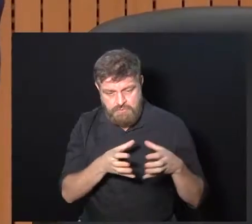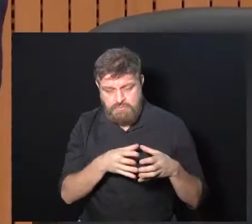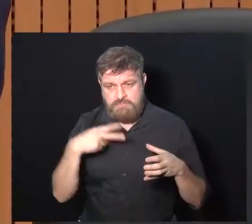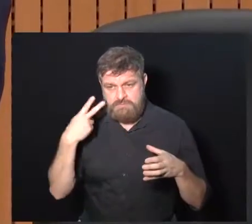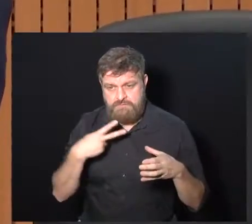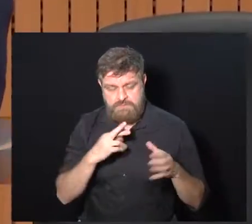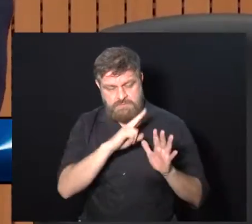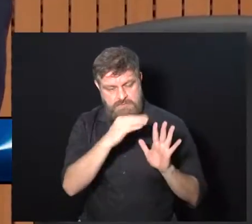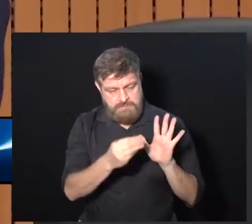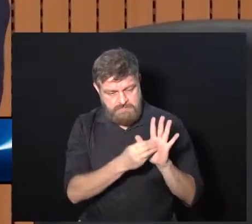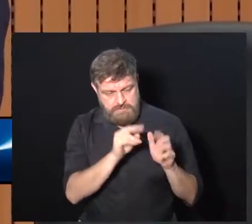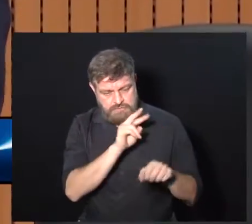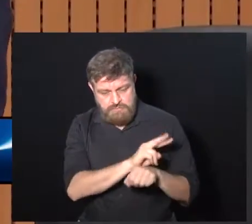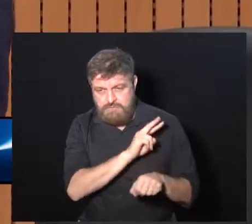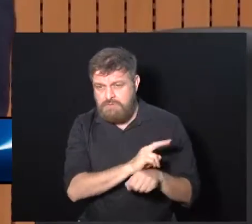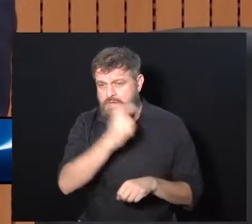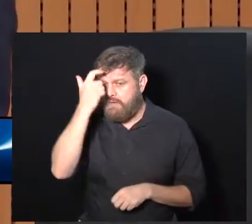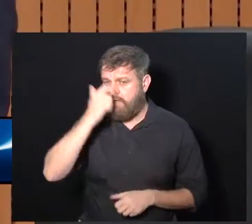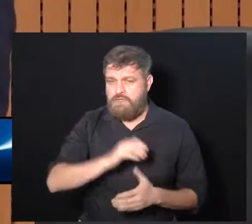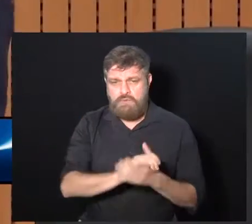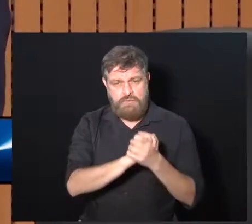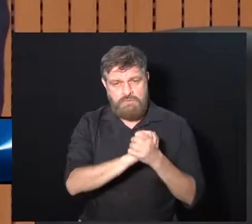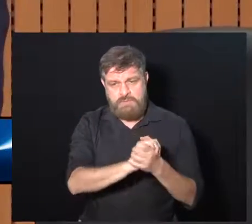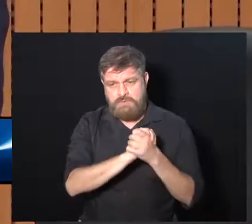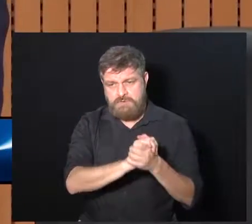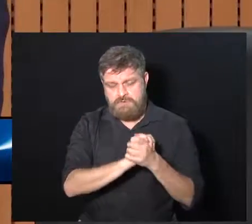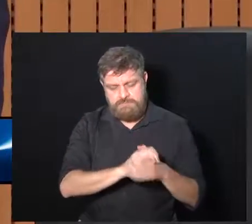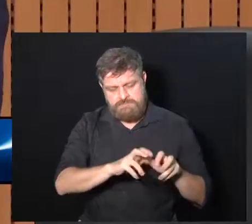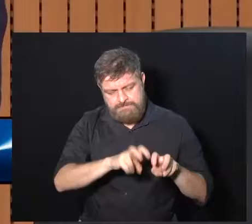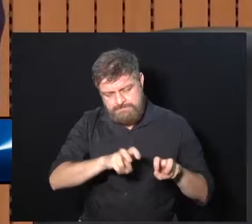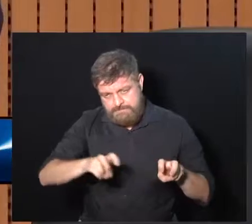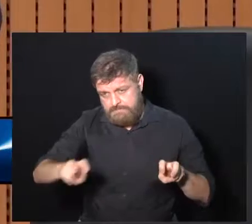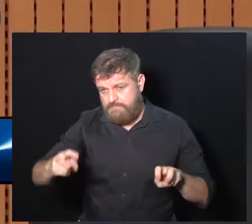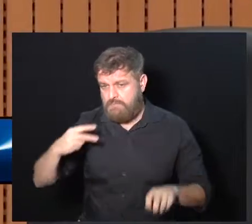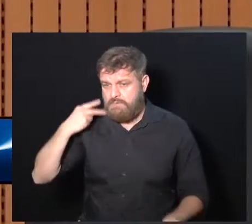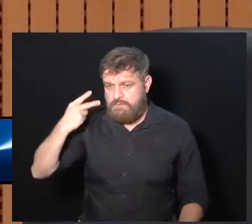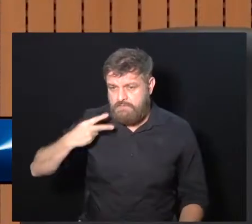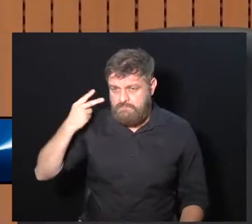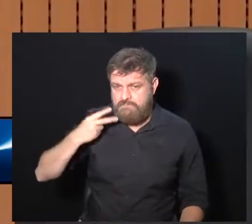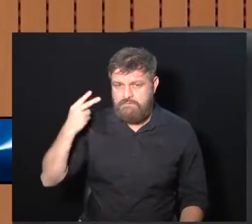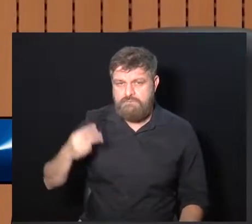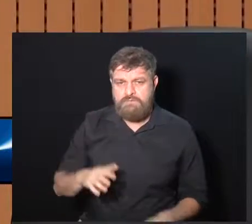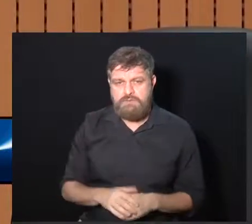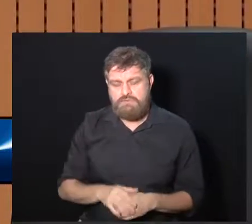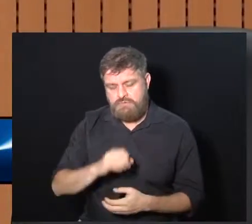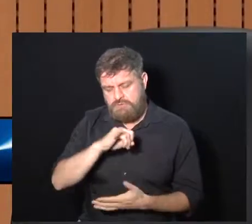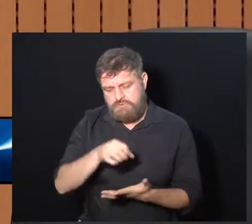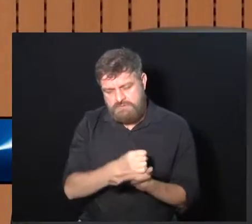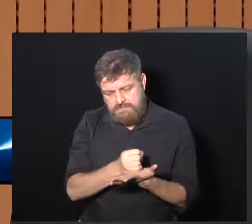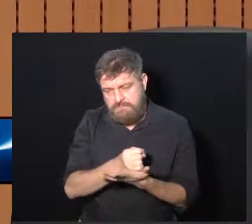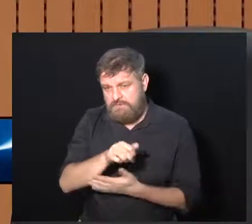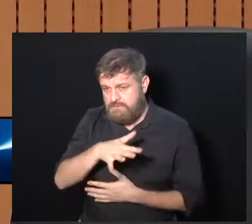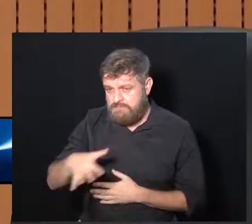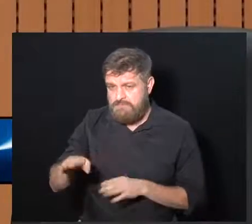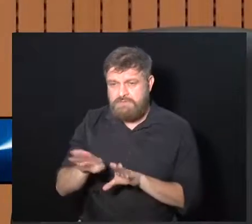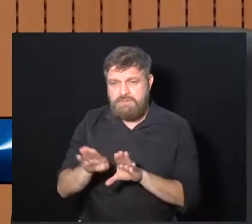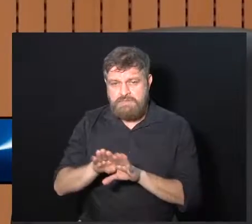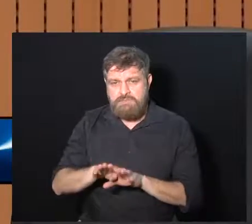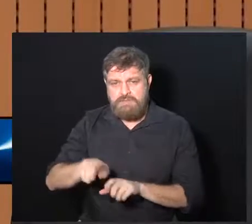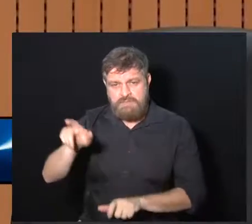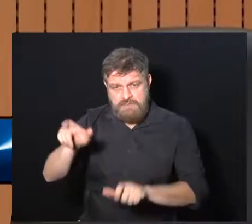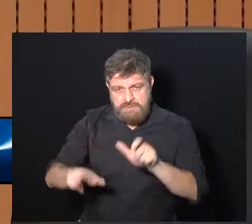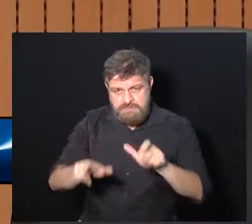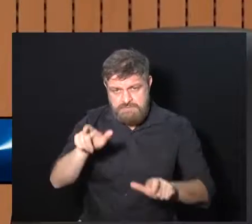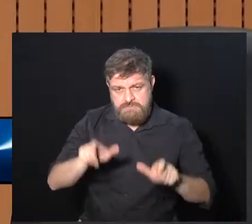Ambiente. Quero também cumprimentar aqui meus colegas vereadores, vereador Jorge da Farmácia, vereador Sidão Santos, bem como também